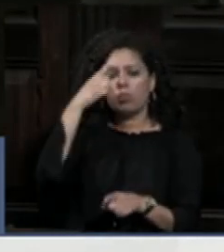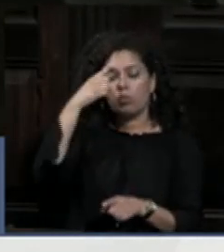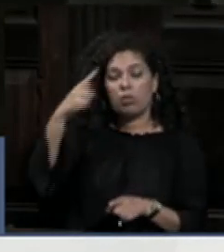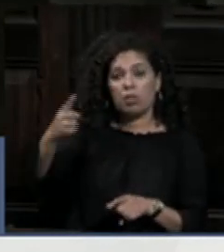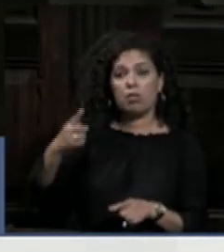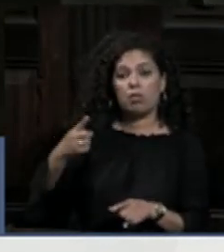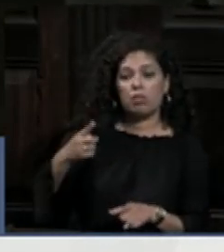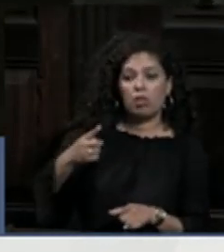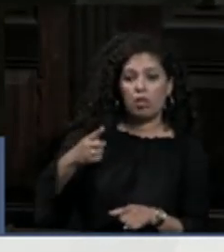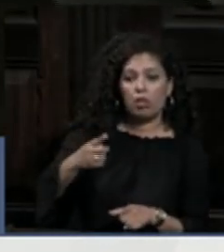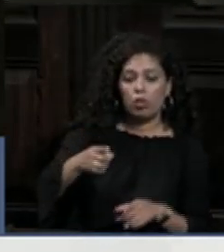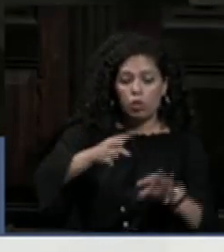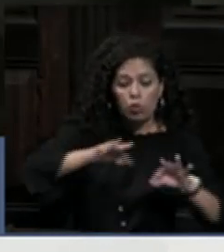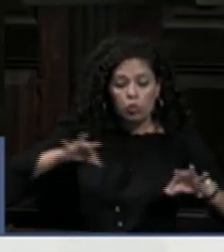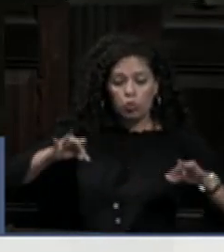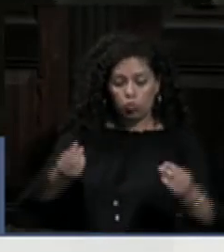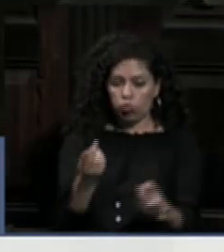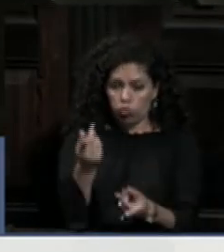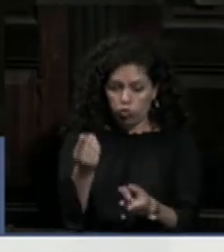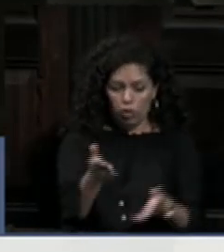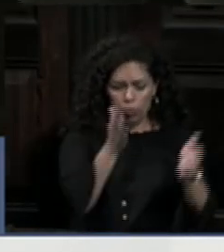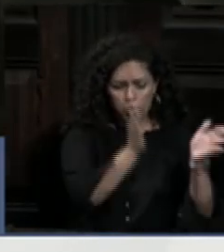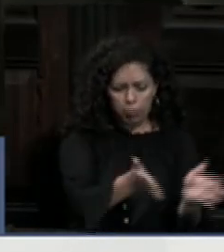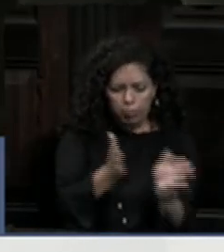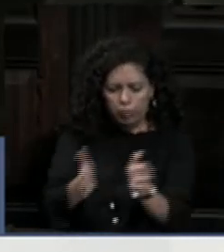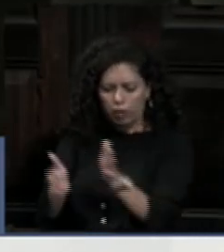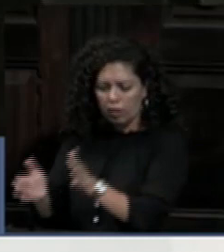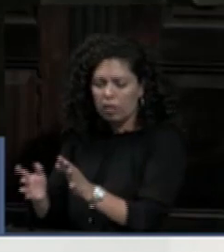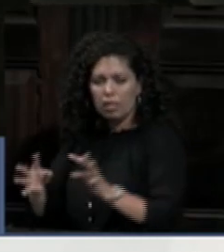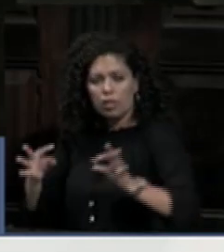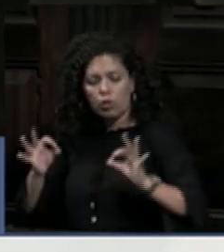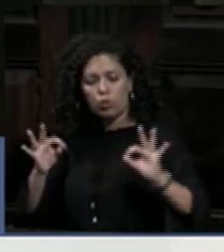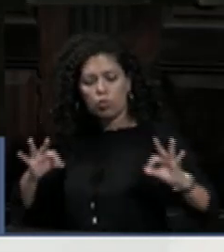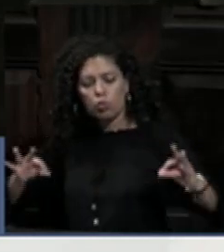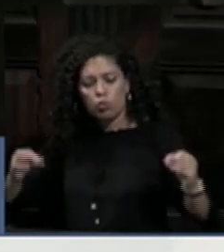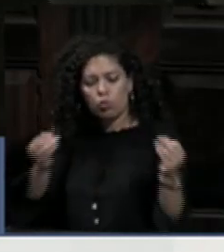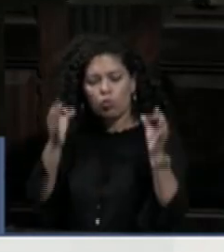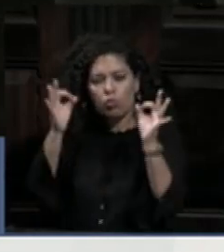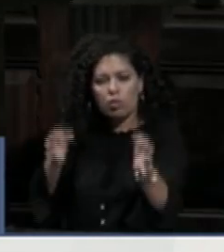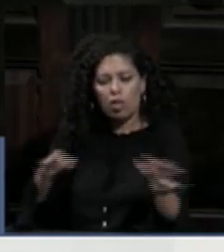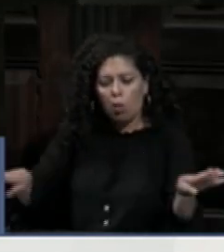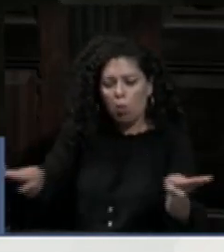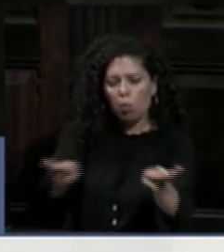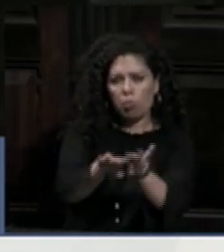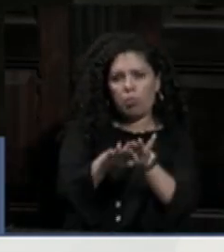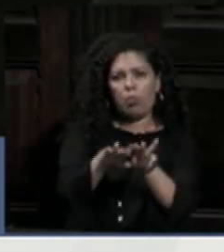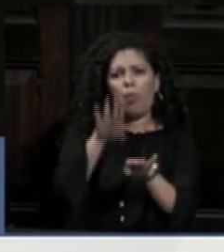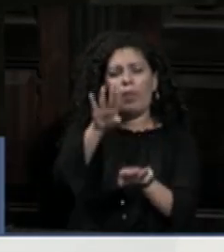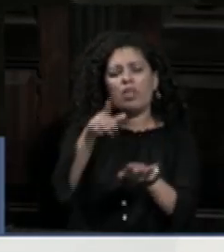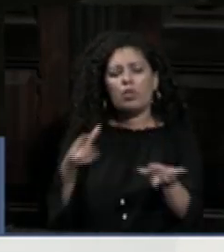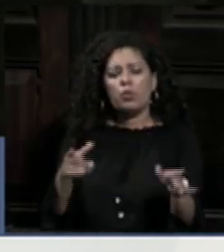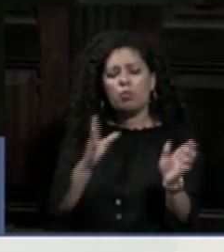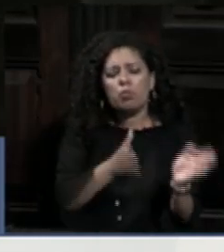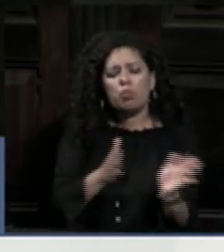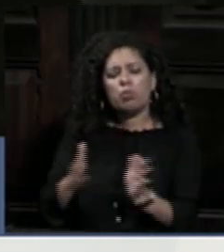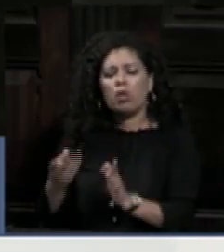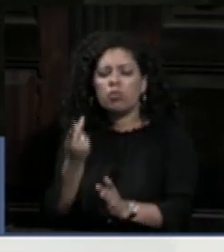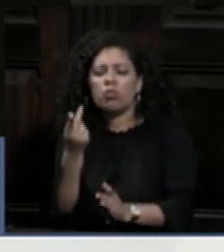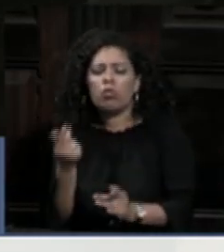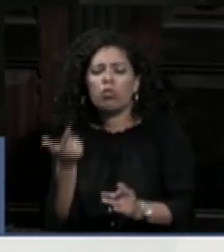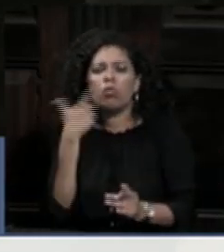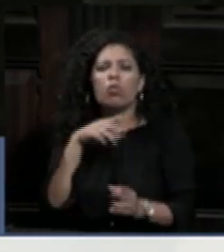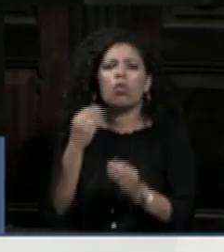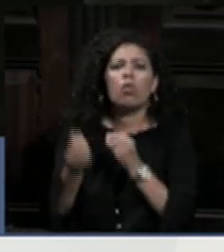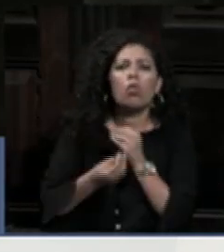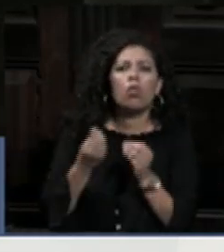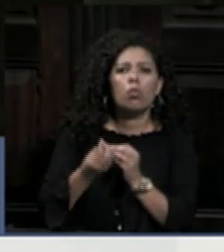de riqueza e ela só poderá vir com muitos avanços sociais ea lei